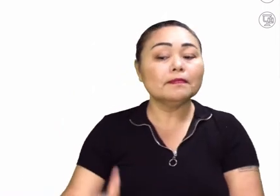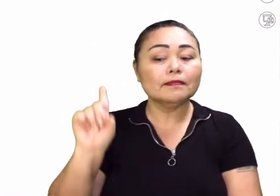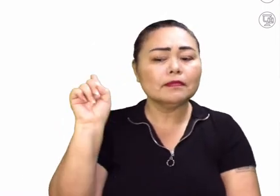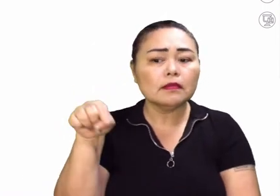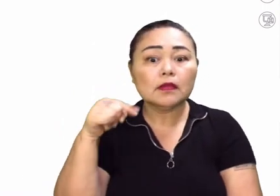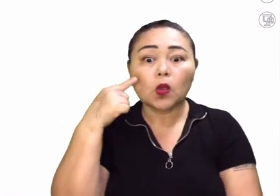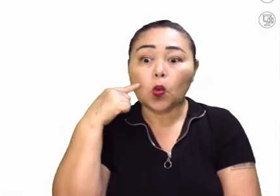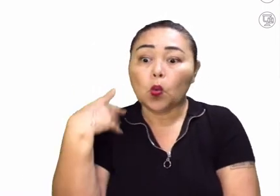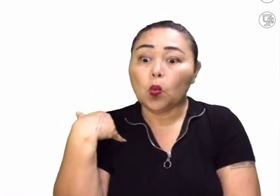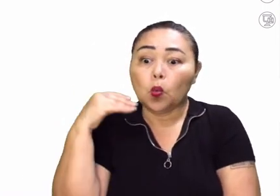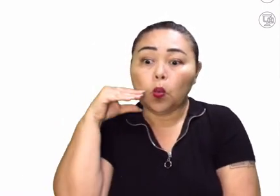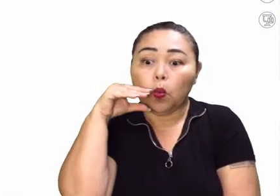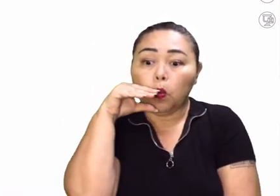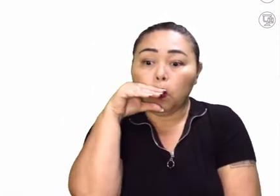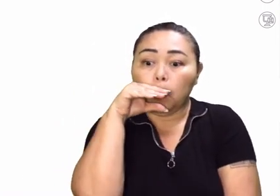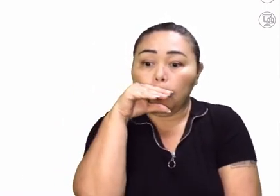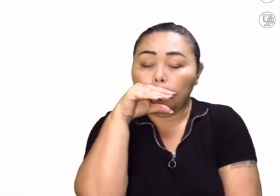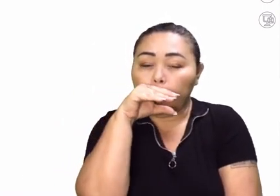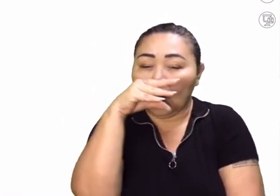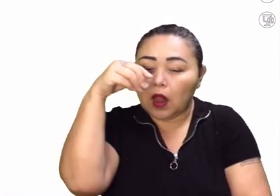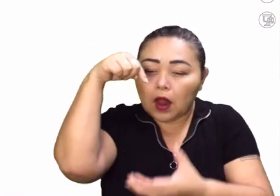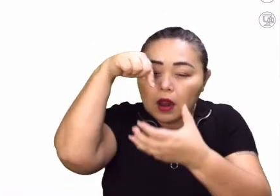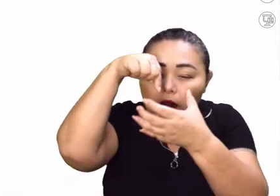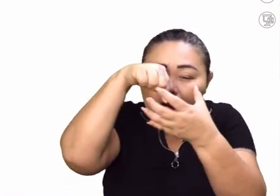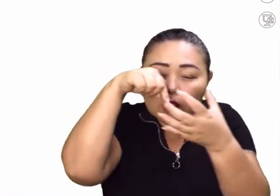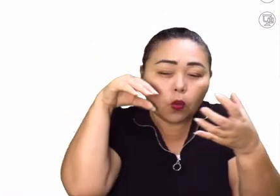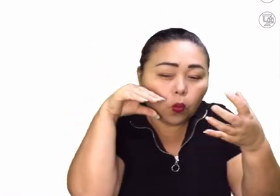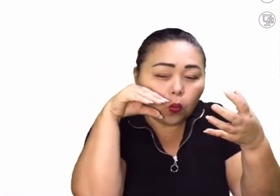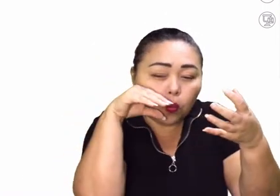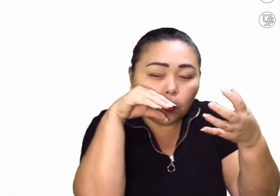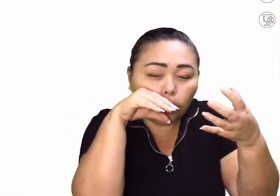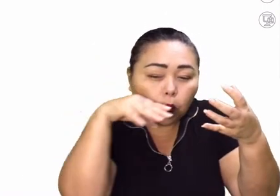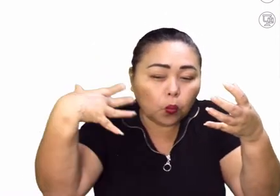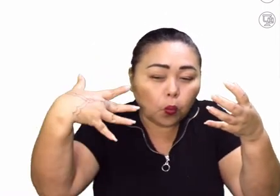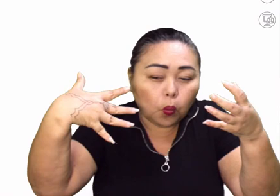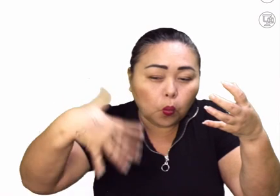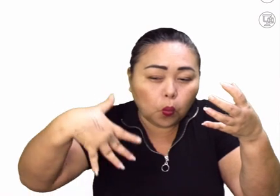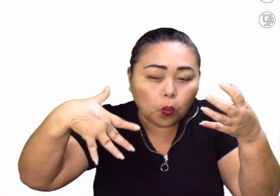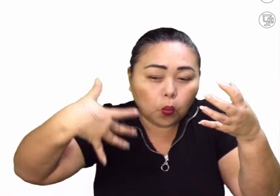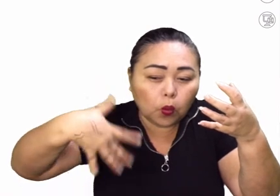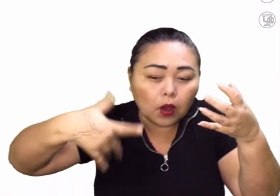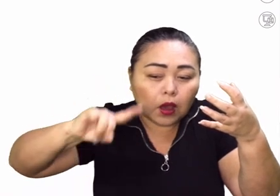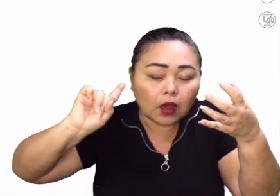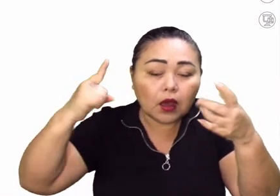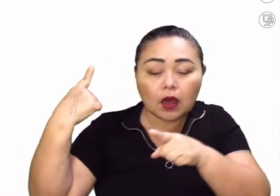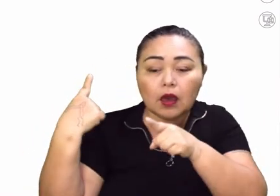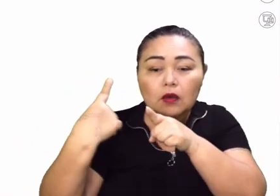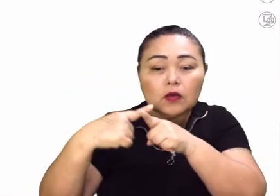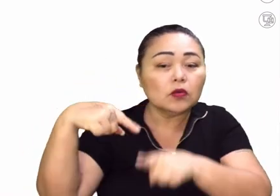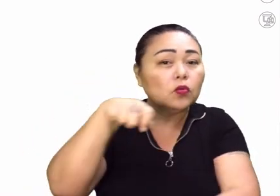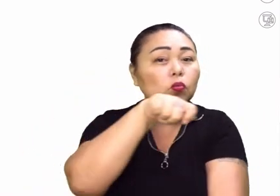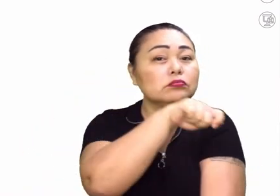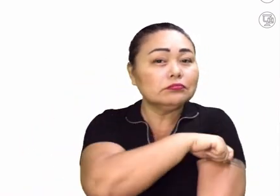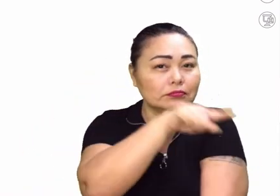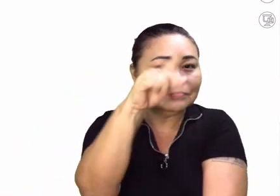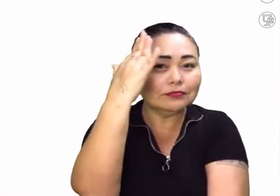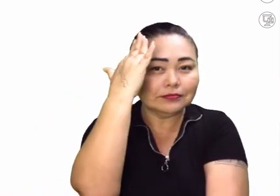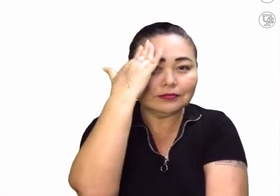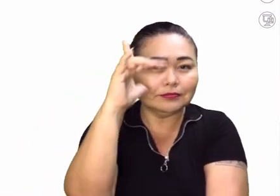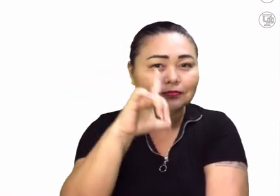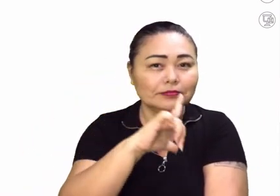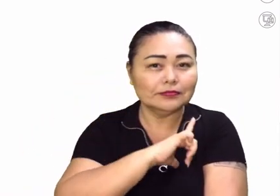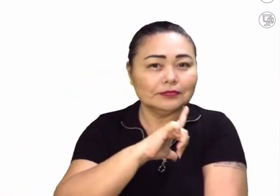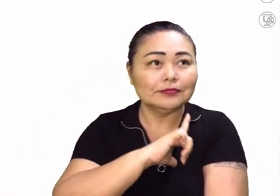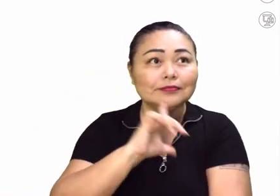é muito quente lá no interior da Terra Exatamente é isso muito mesmo porque o aluno tem que entender